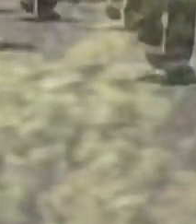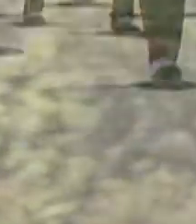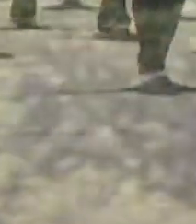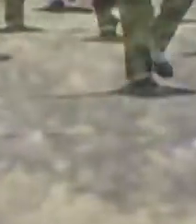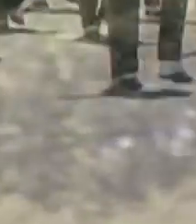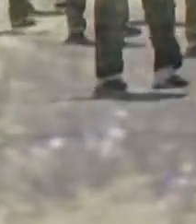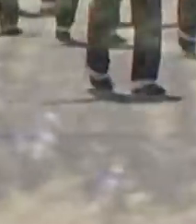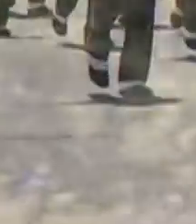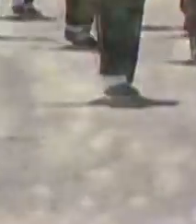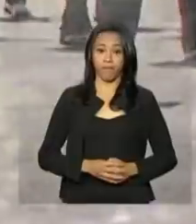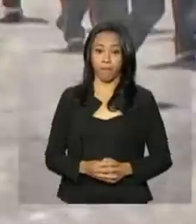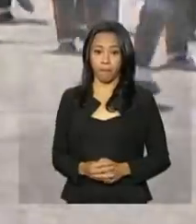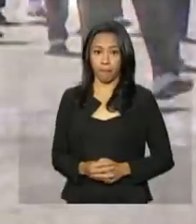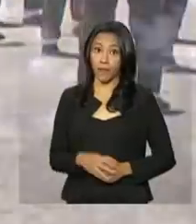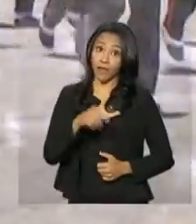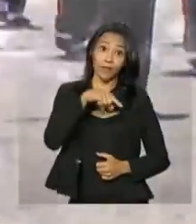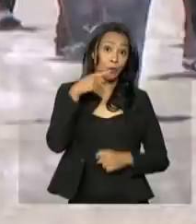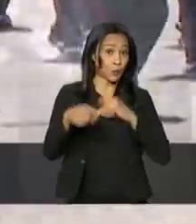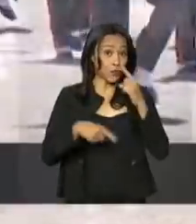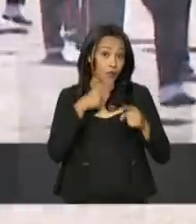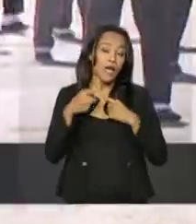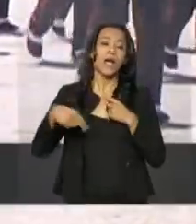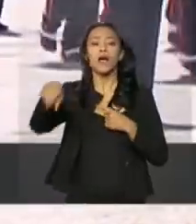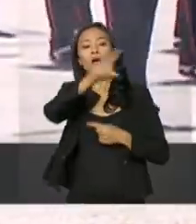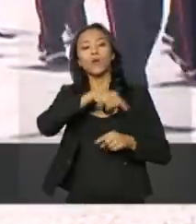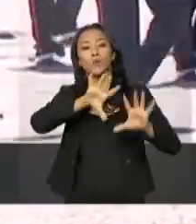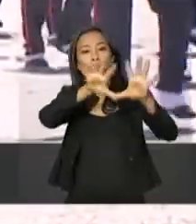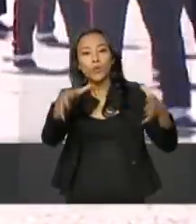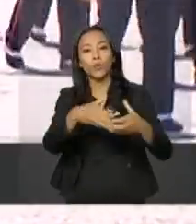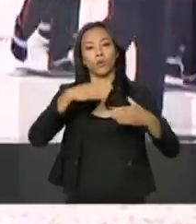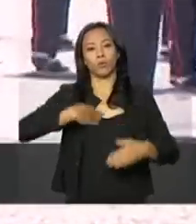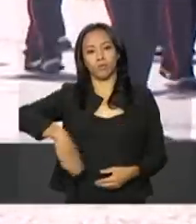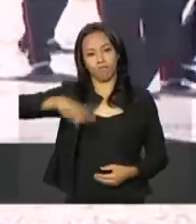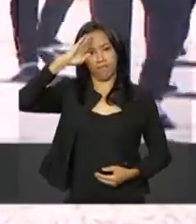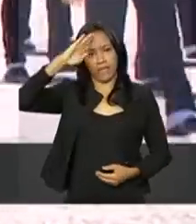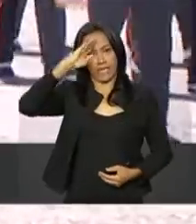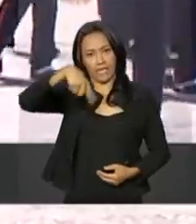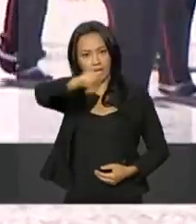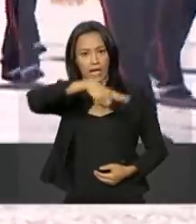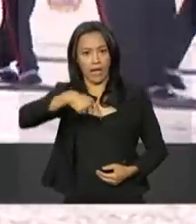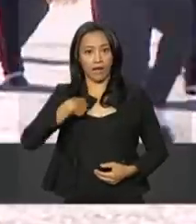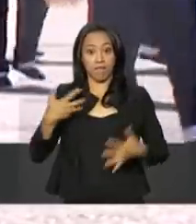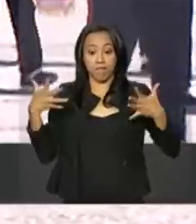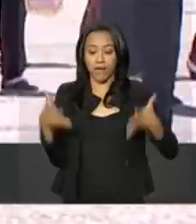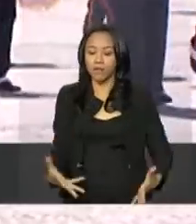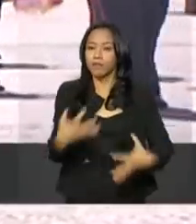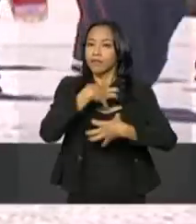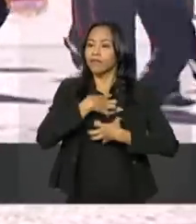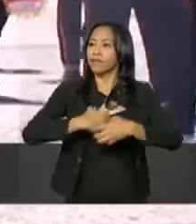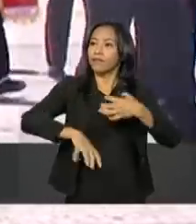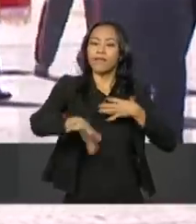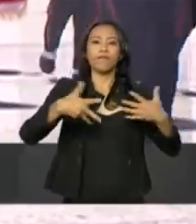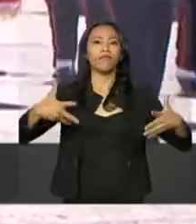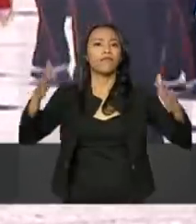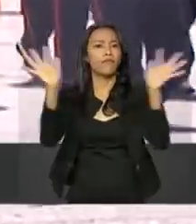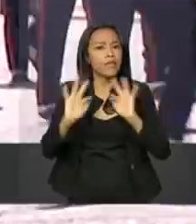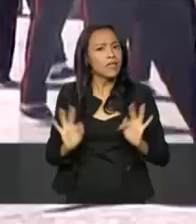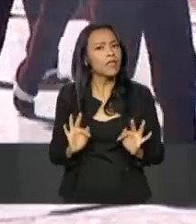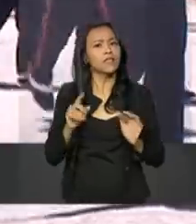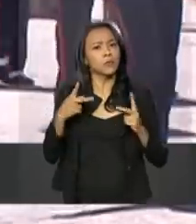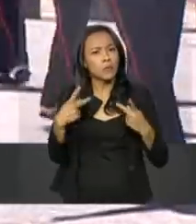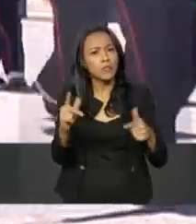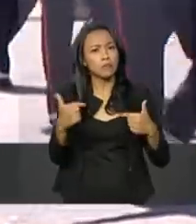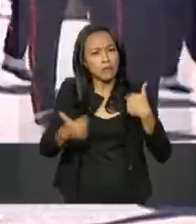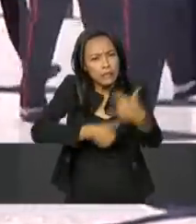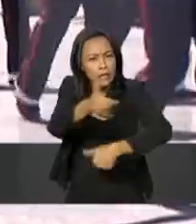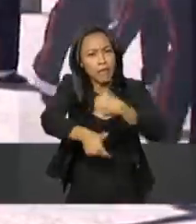Não tenha dúvida que os militares que estão ali participando dessa apresentação da banda marcial estão muito felizes com o que estão fazendo, estão